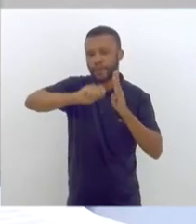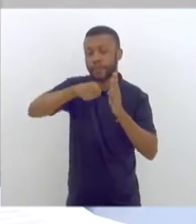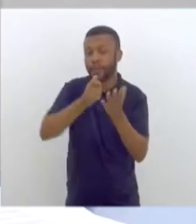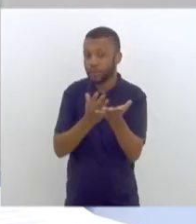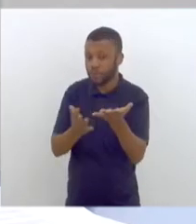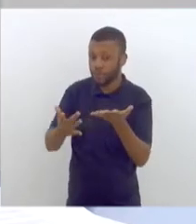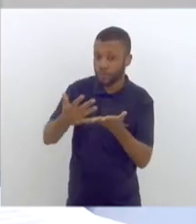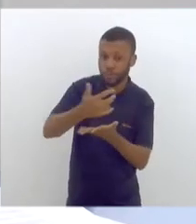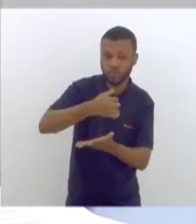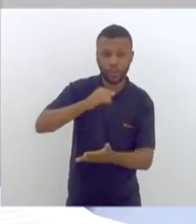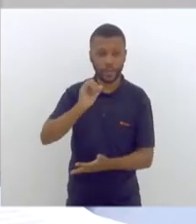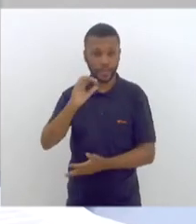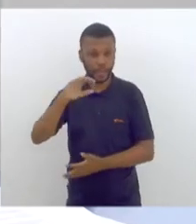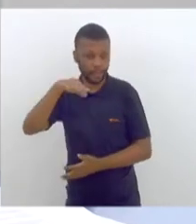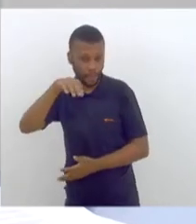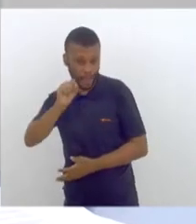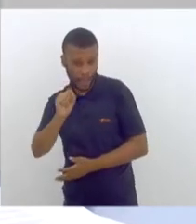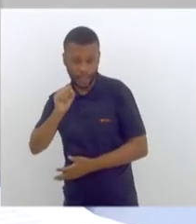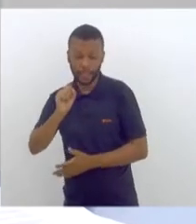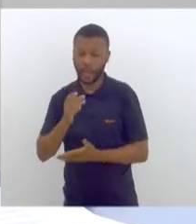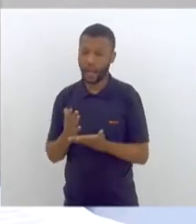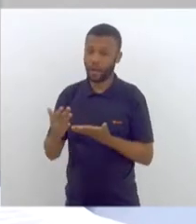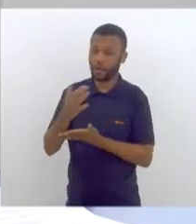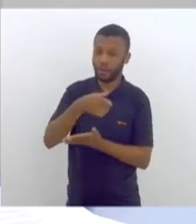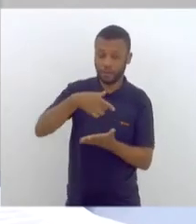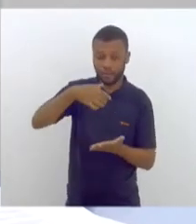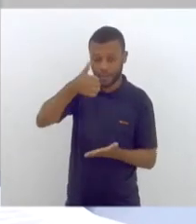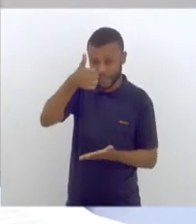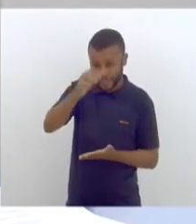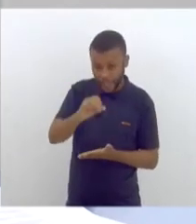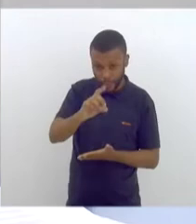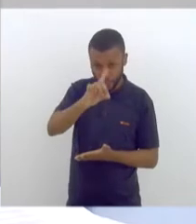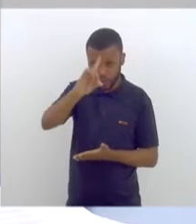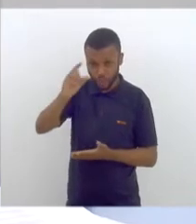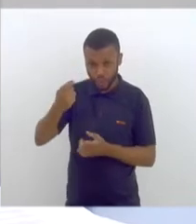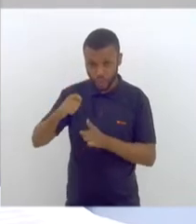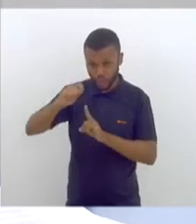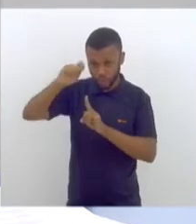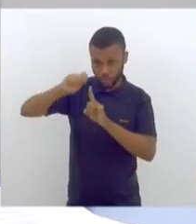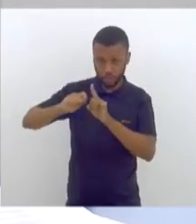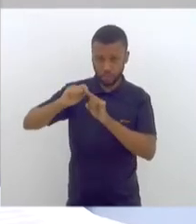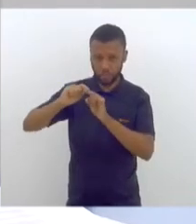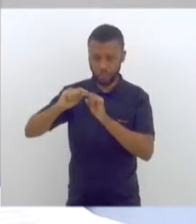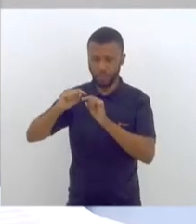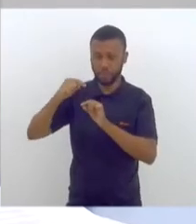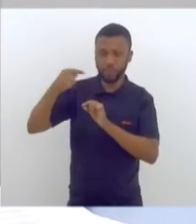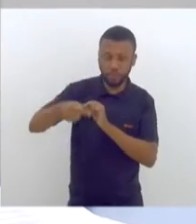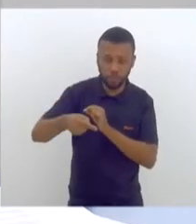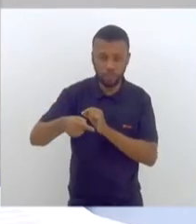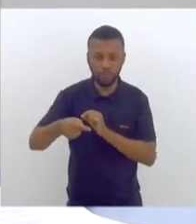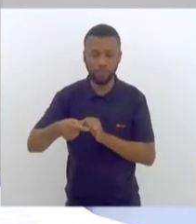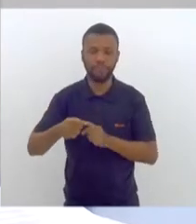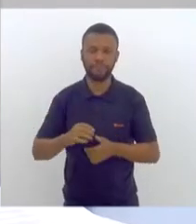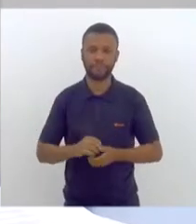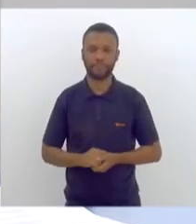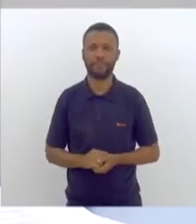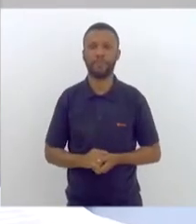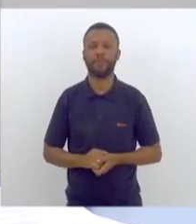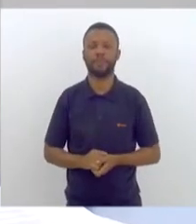o décimo dia do mês subsequente A não ser que tenha mudado